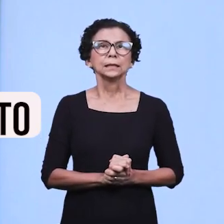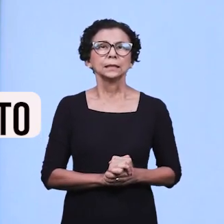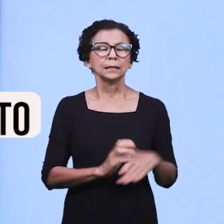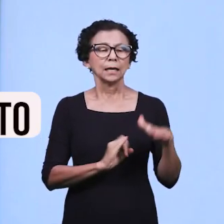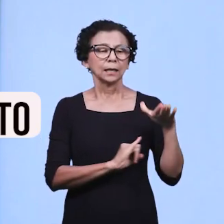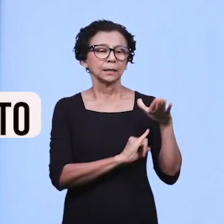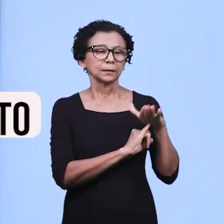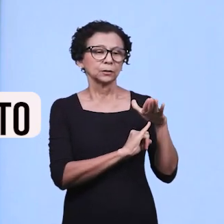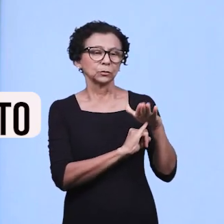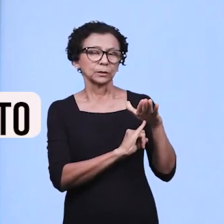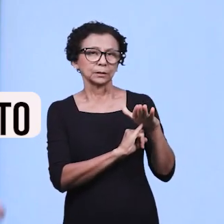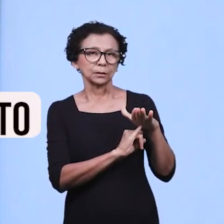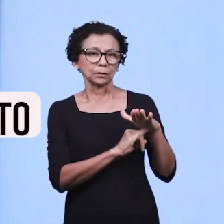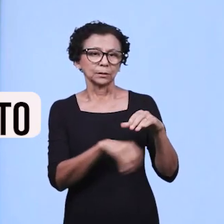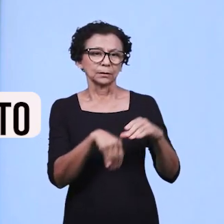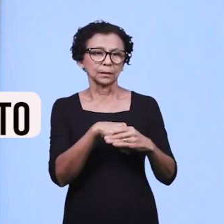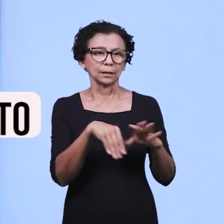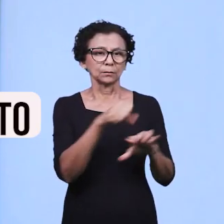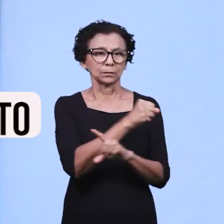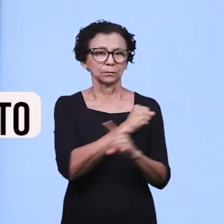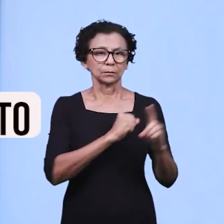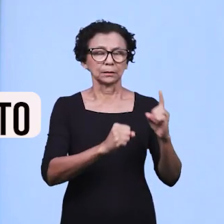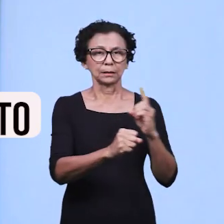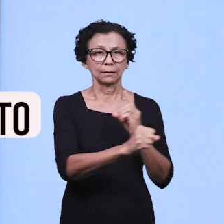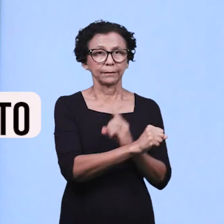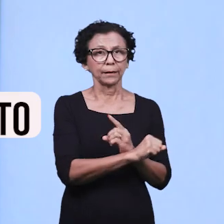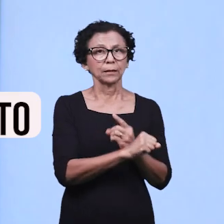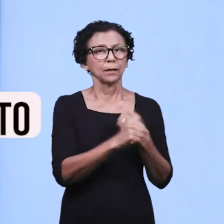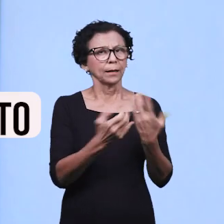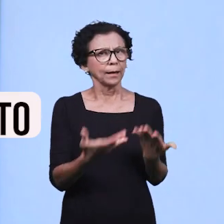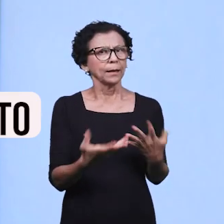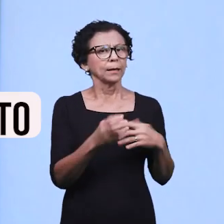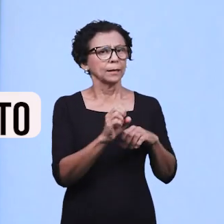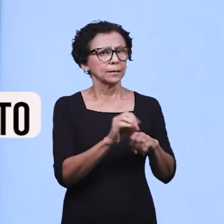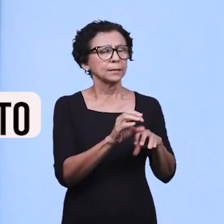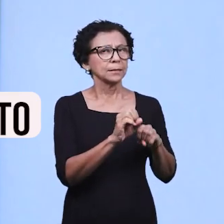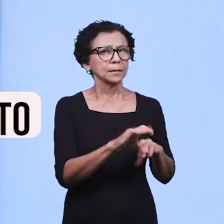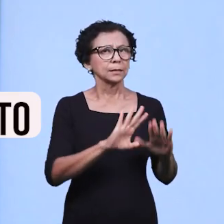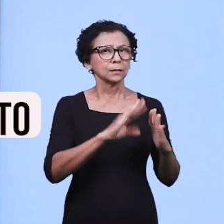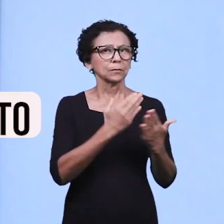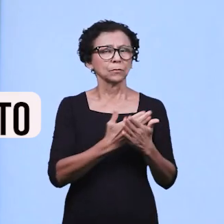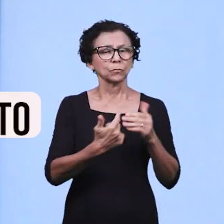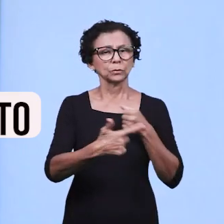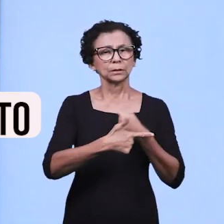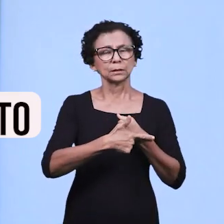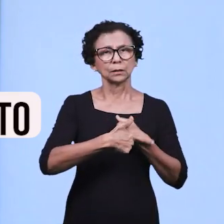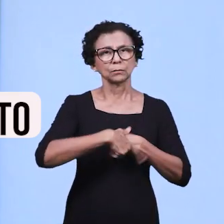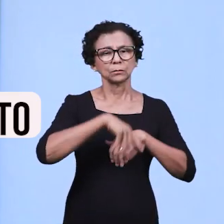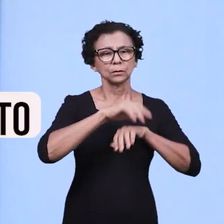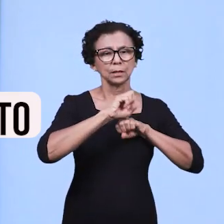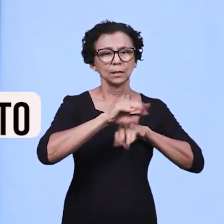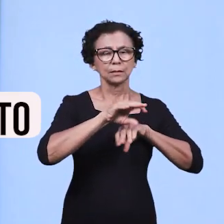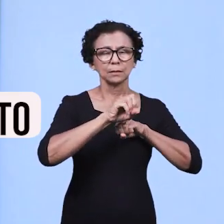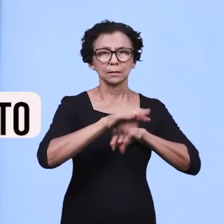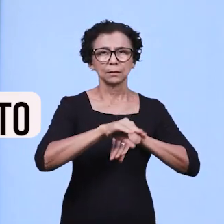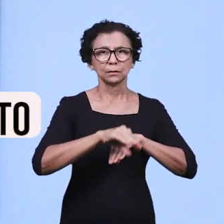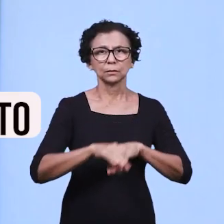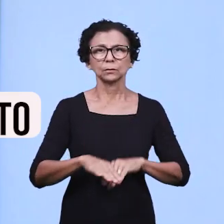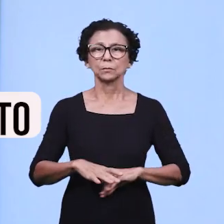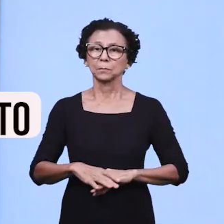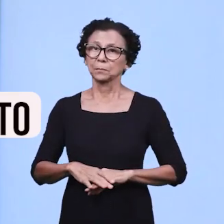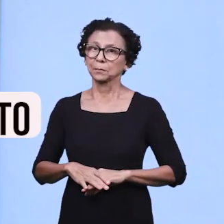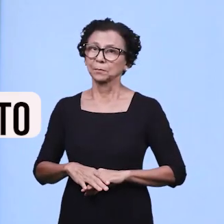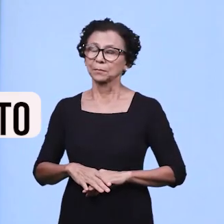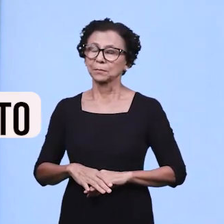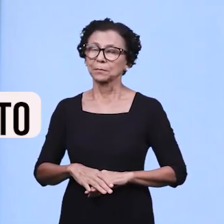sociedade, elas formam. Isso é educação, né? A escola ela tem a função de escolarizar. Mas acompanhar